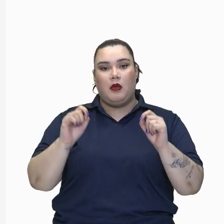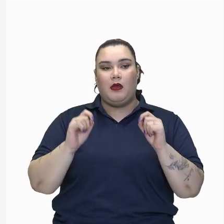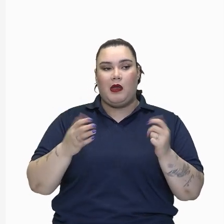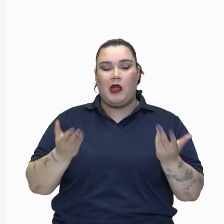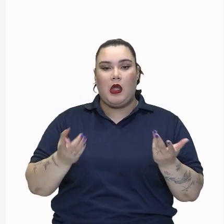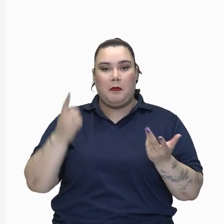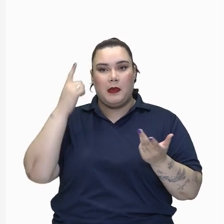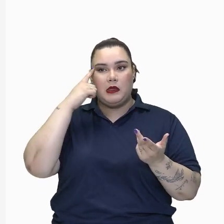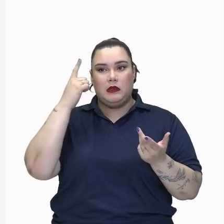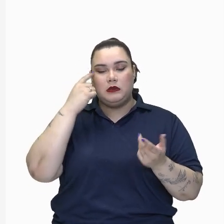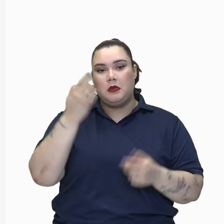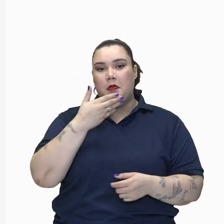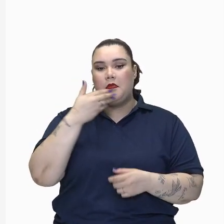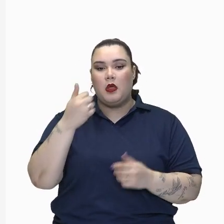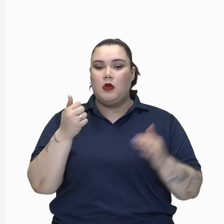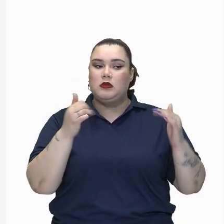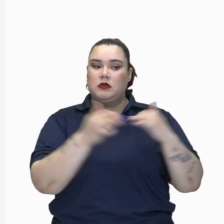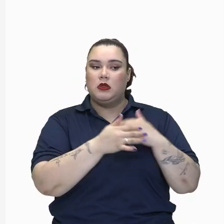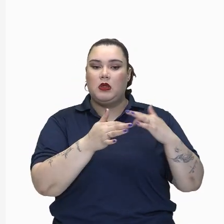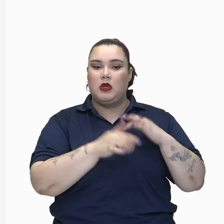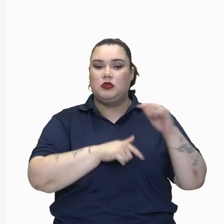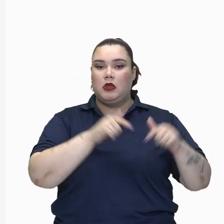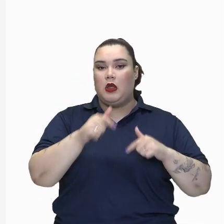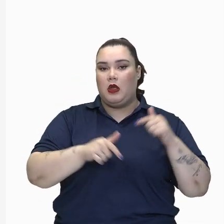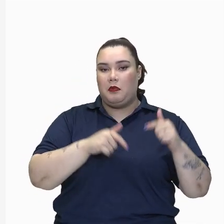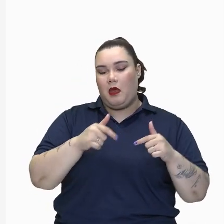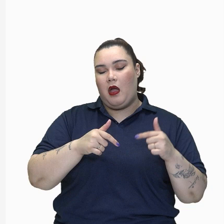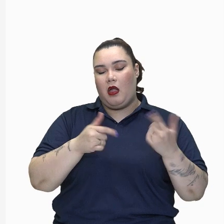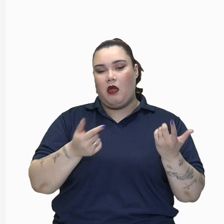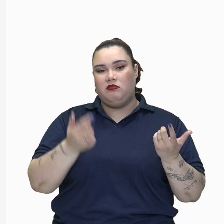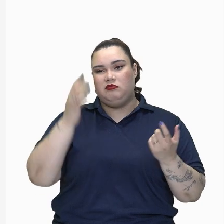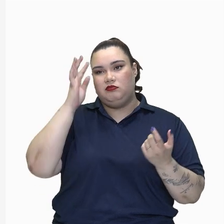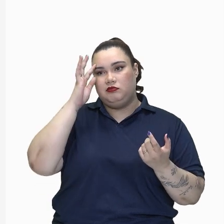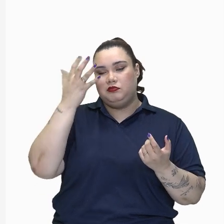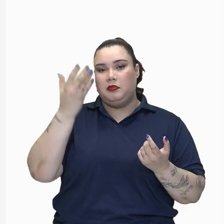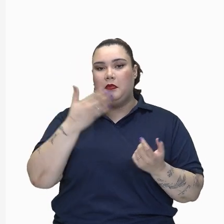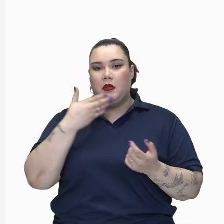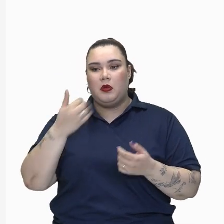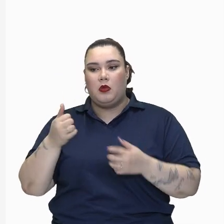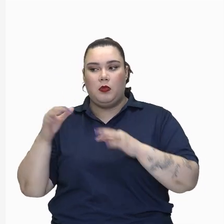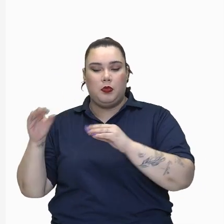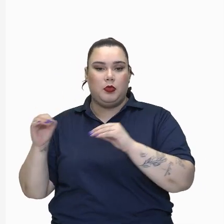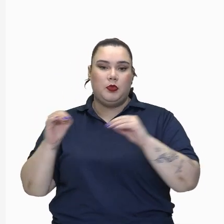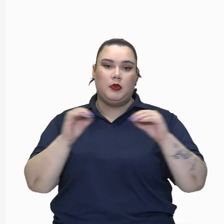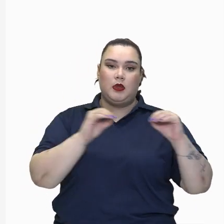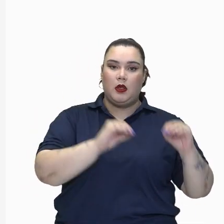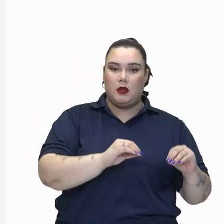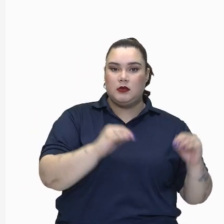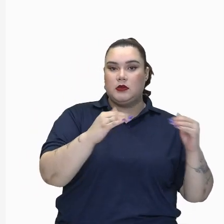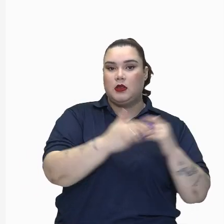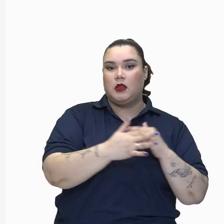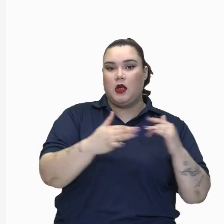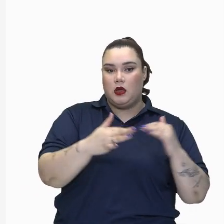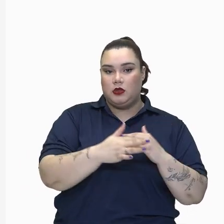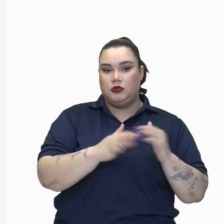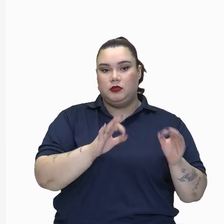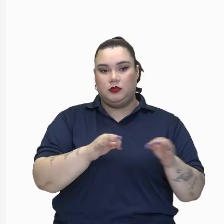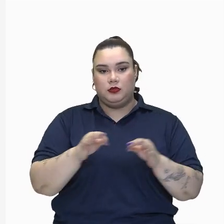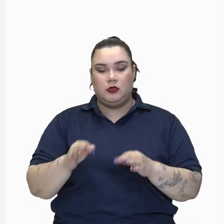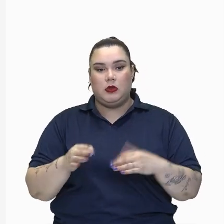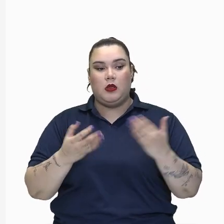foram aqueles, né, que atraíram as pessoas, né, para as cidades, né,